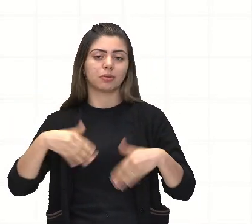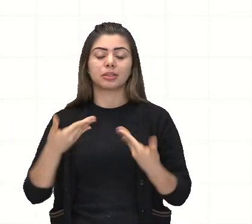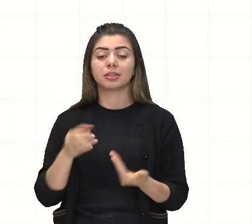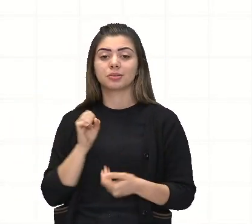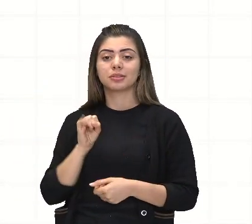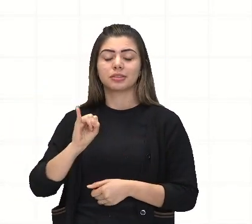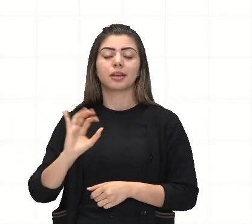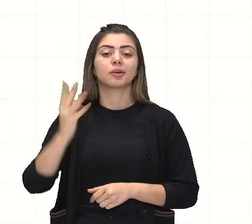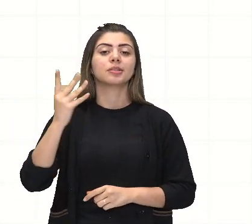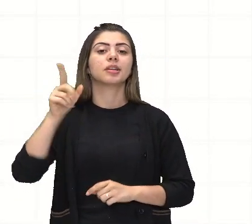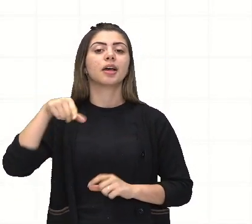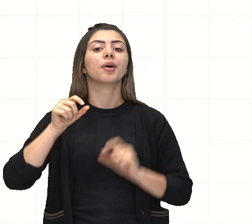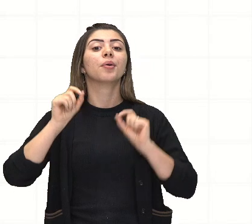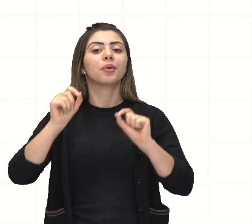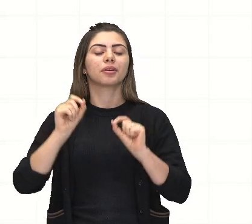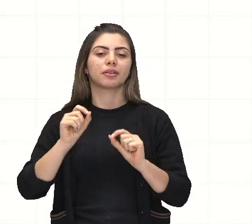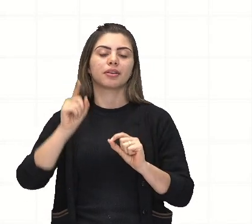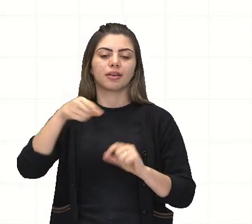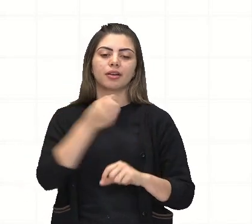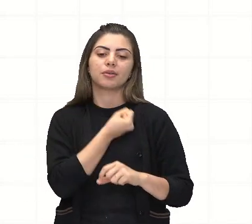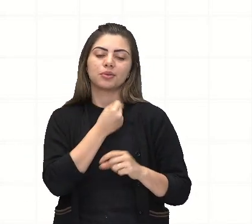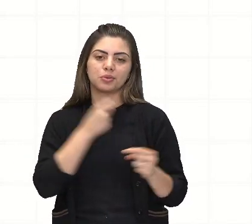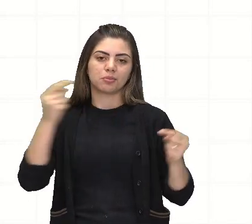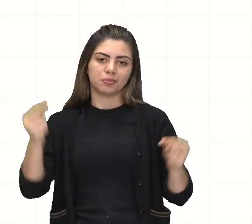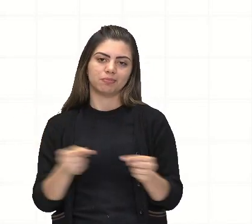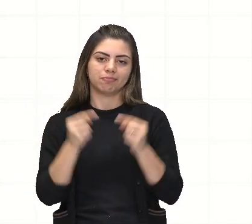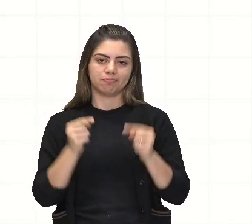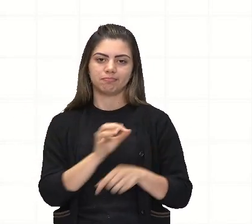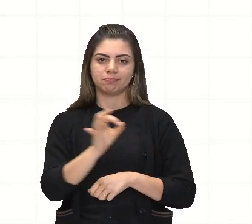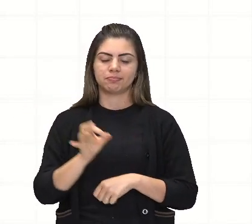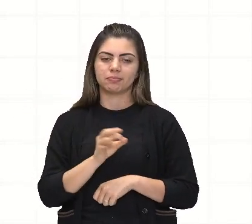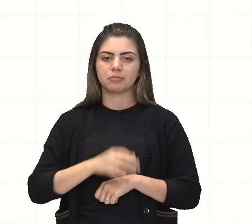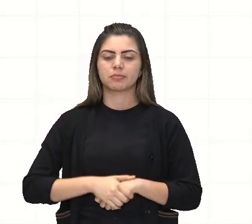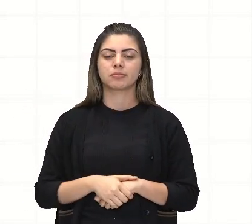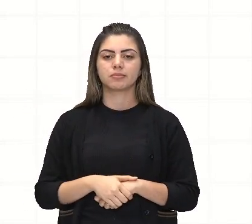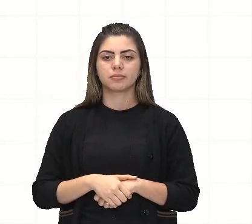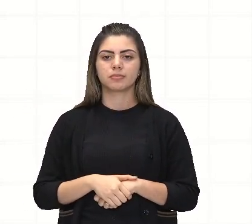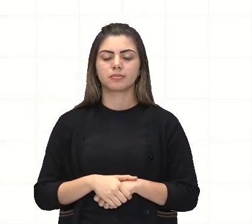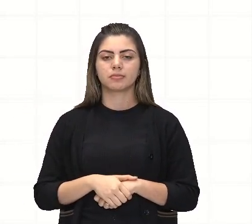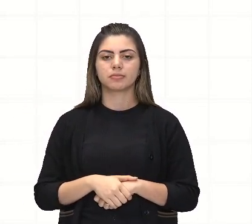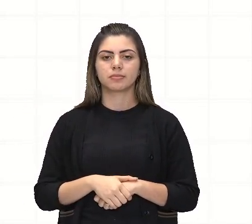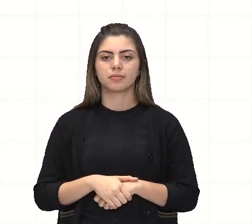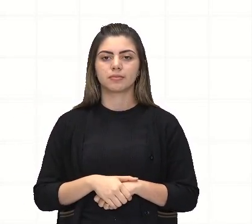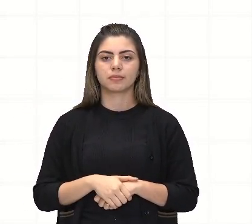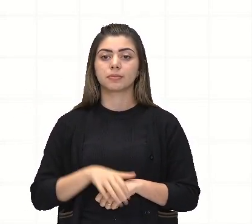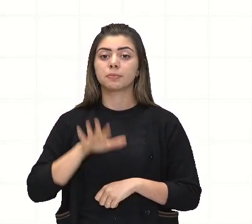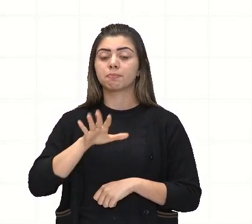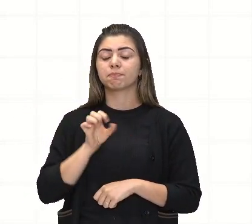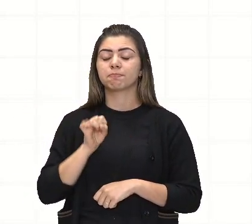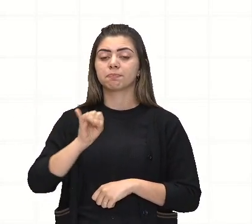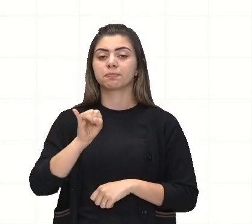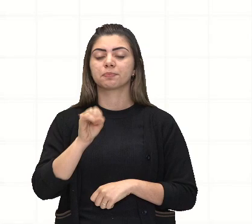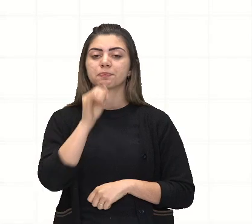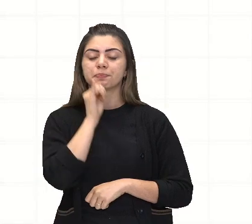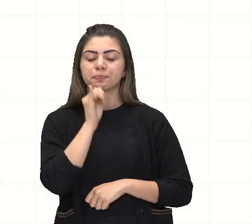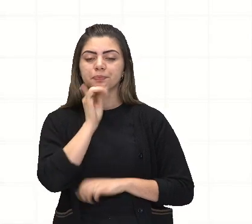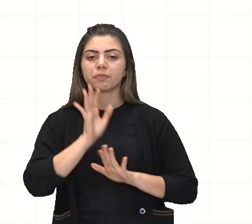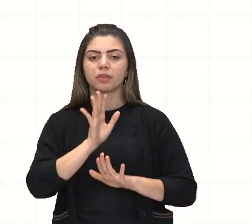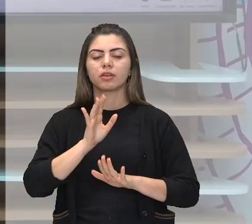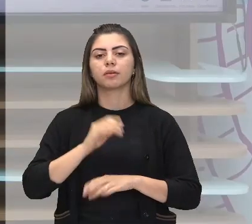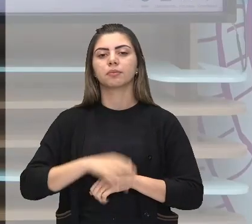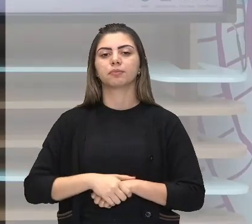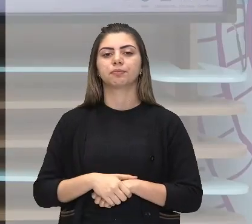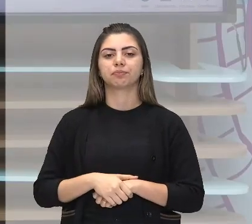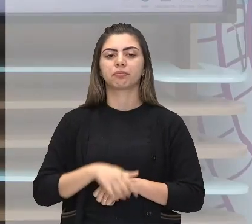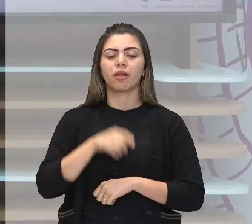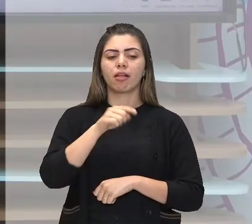nós estamos numa proporcionalidade direta. Agora, se de repente nós